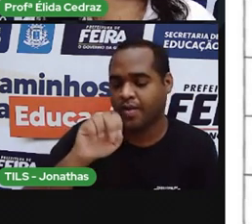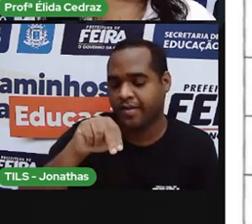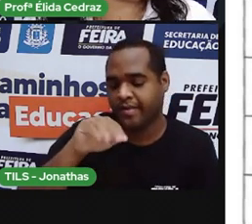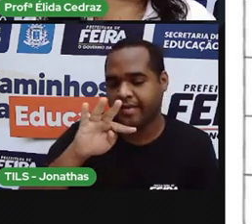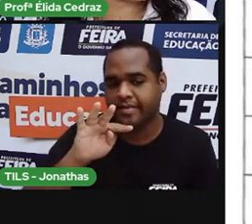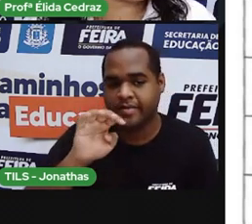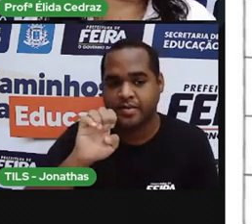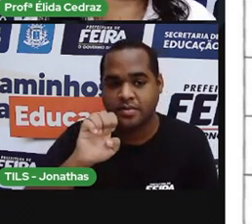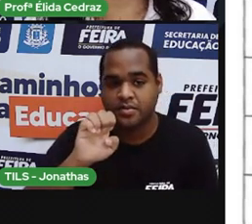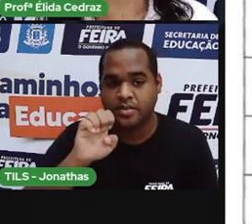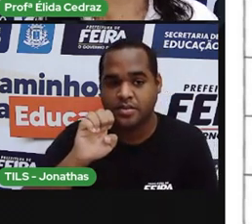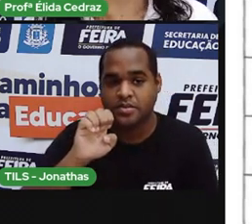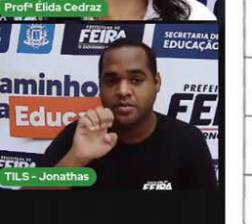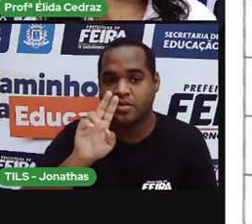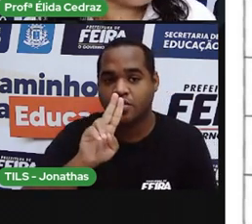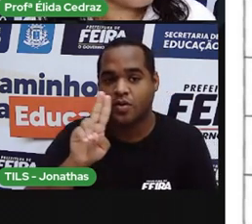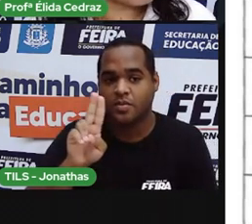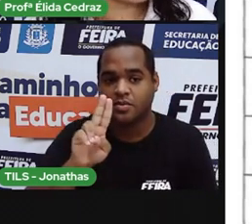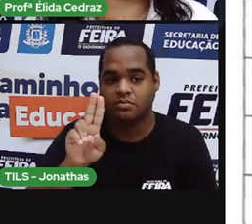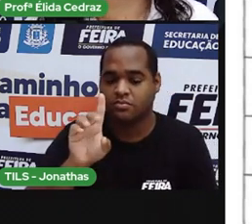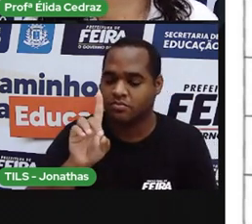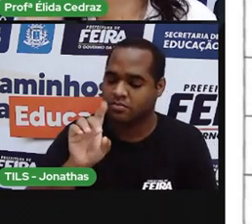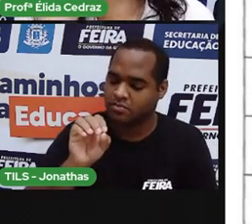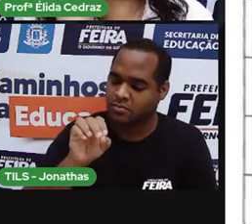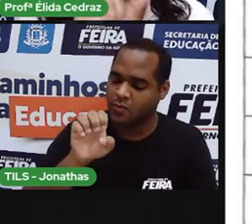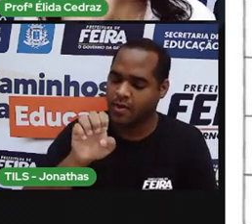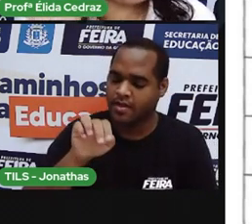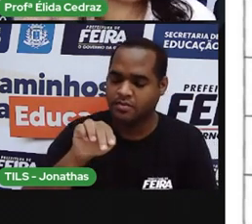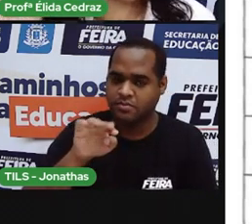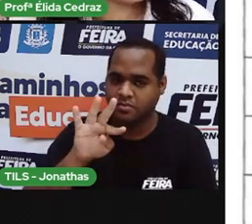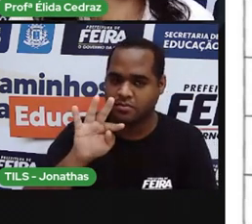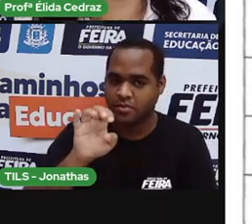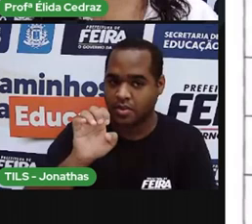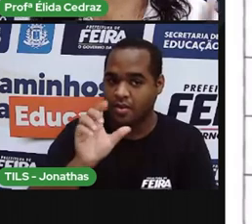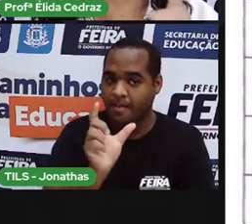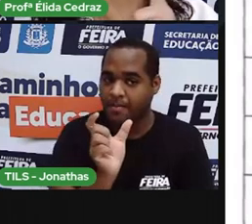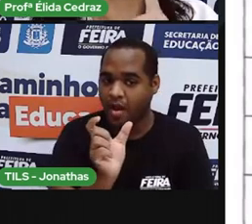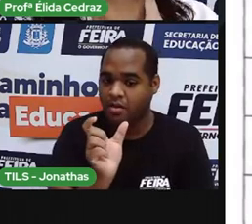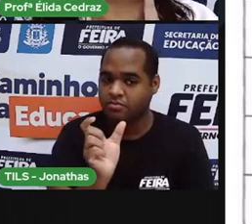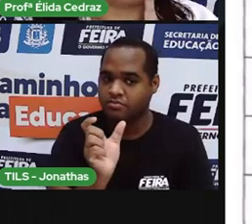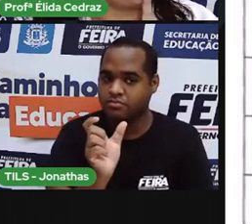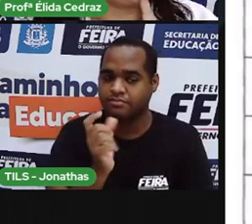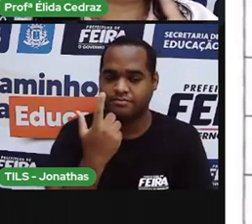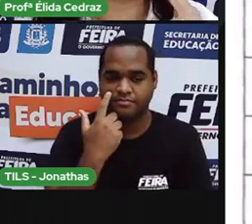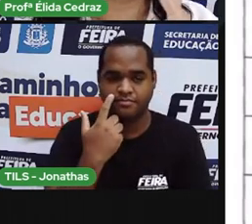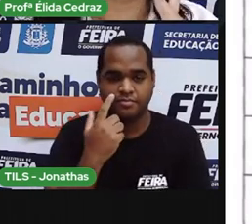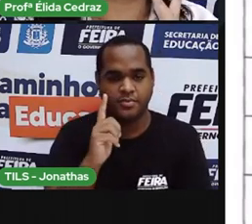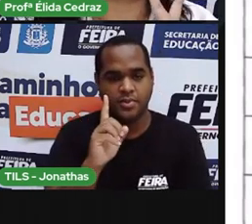o nome doente aí. Isso. Agora vamos falar pausado.